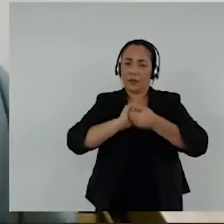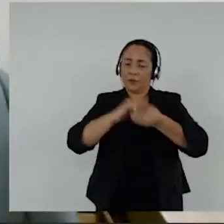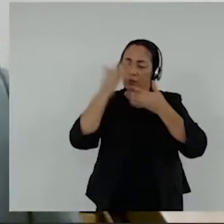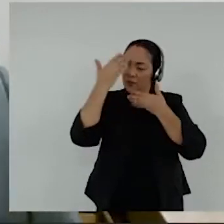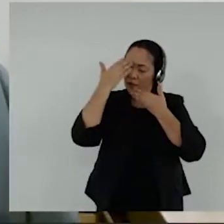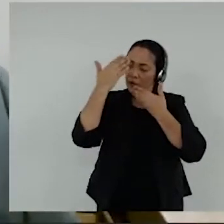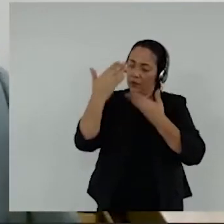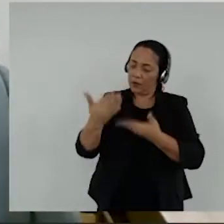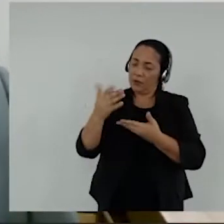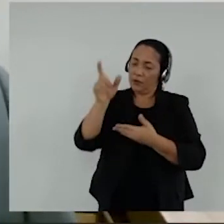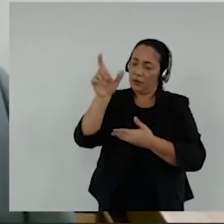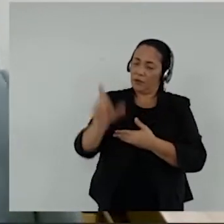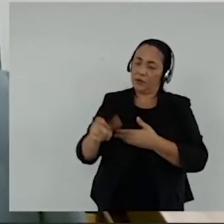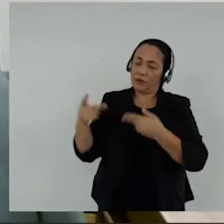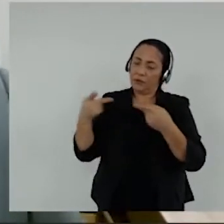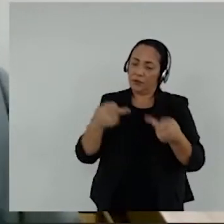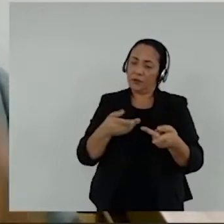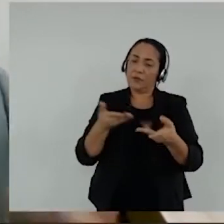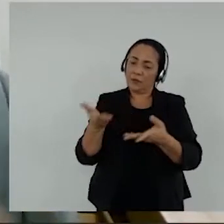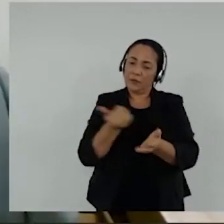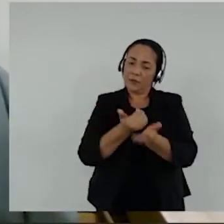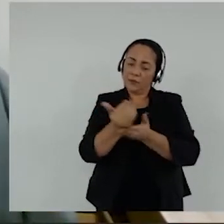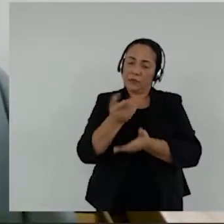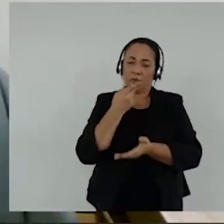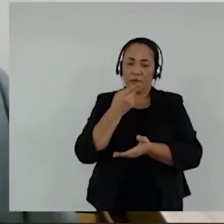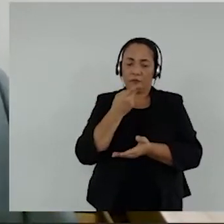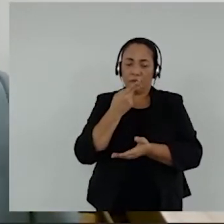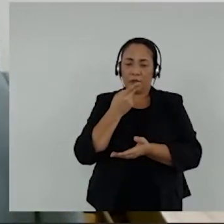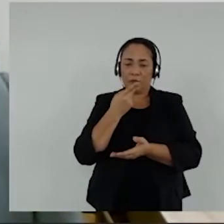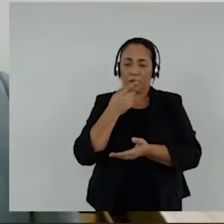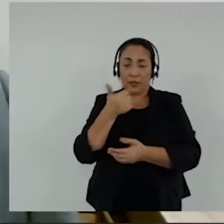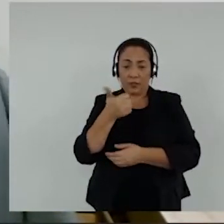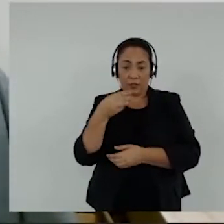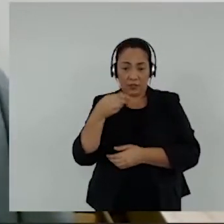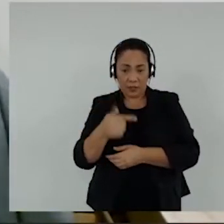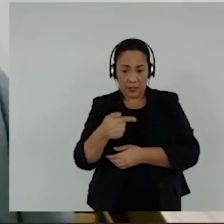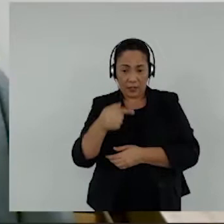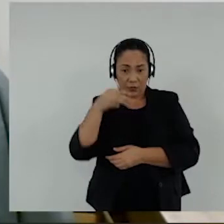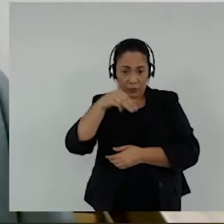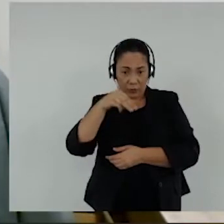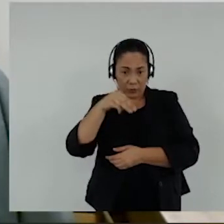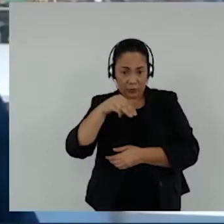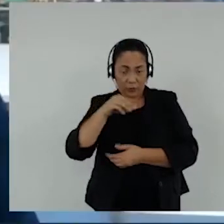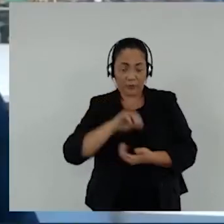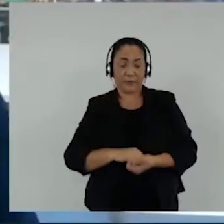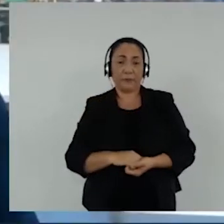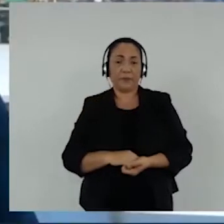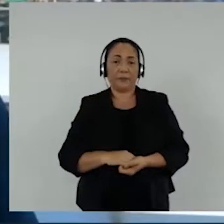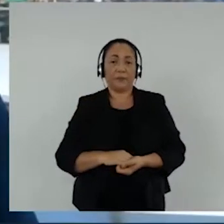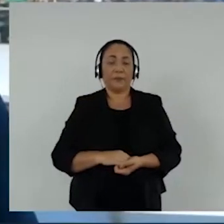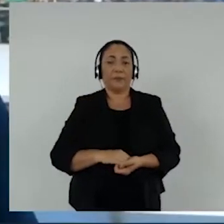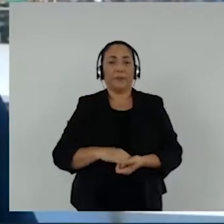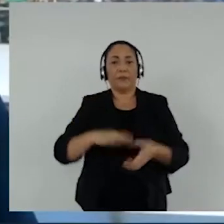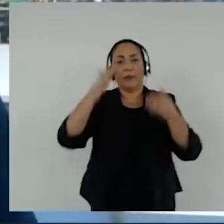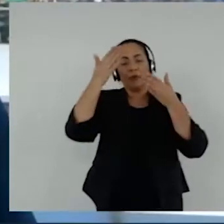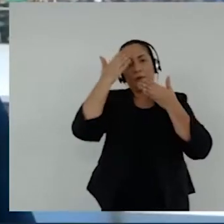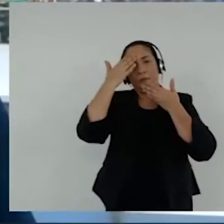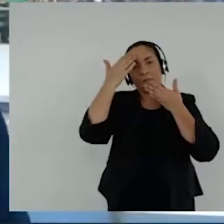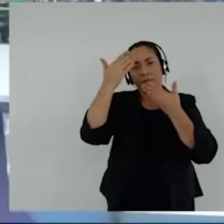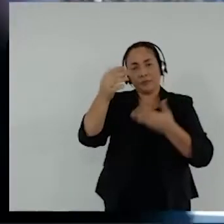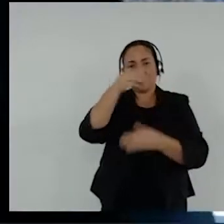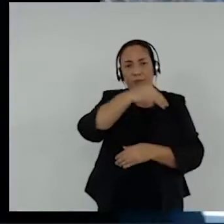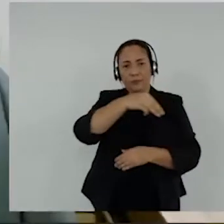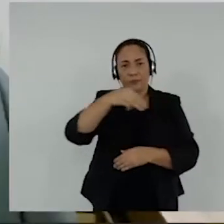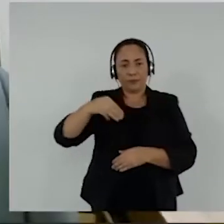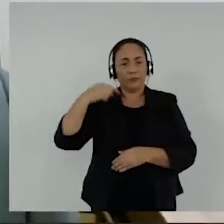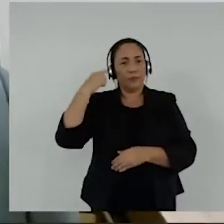presença do senhor e já lhe passo a palavra para as suas considerações por 17 minutos. Muito obrigado. Quero agradecer ao nosso moderador,